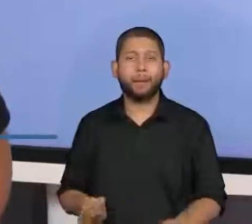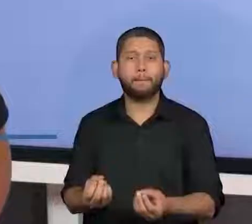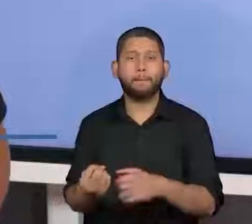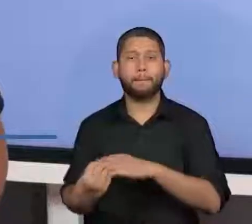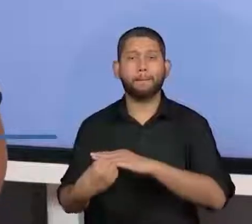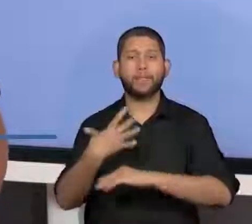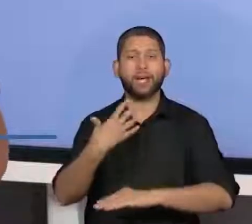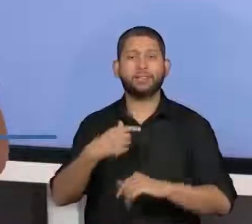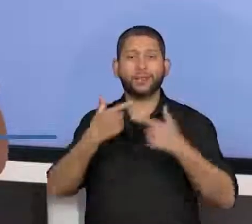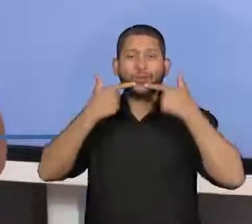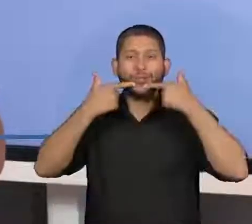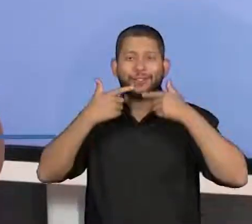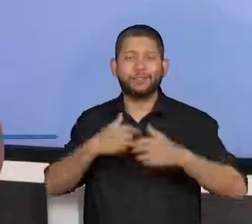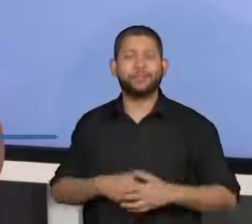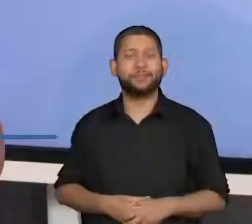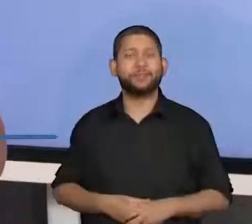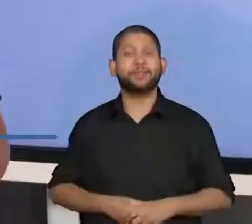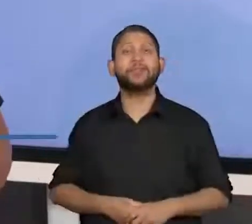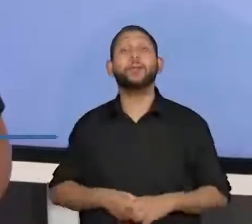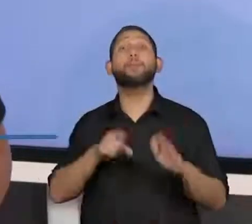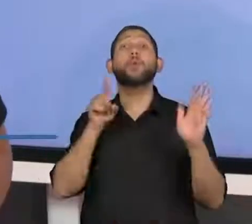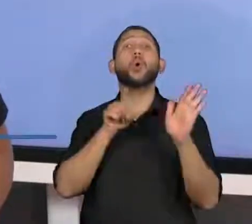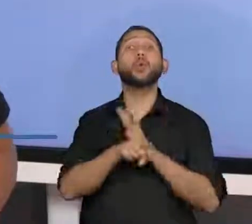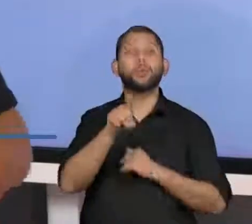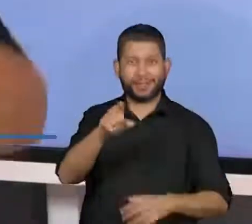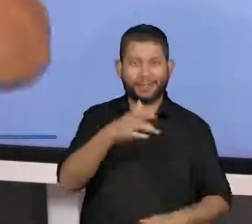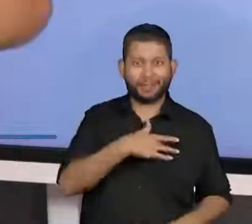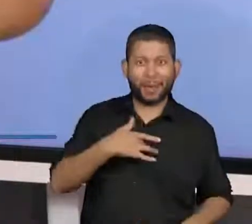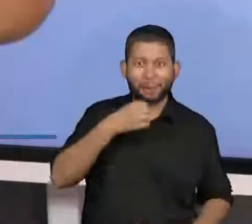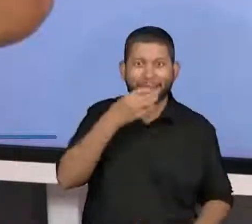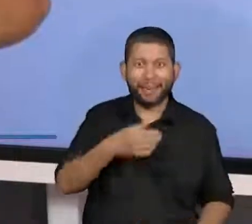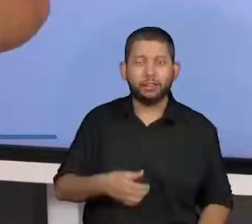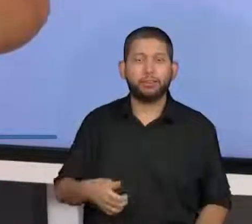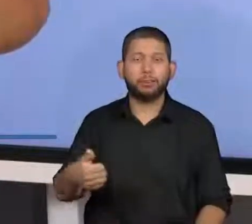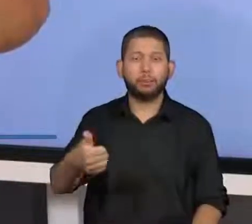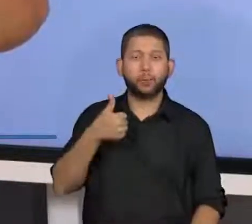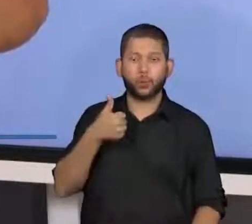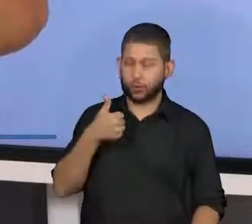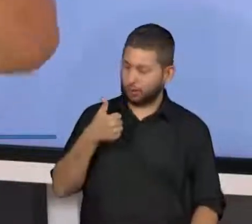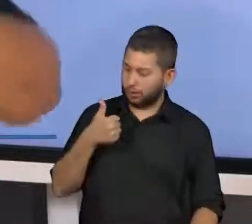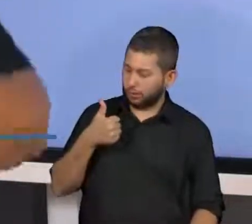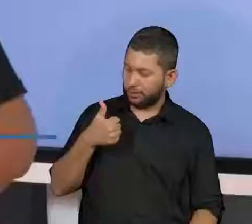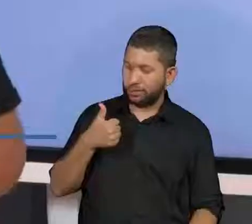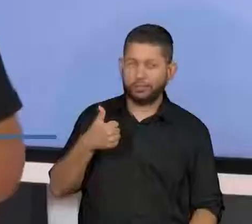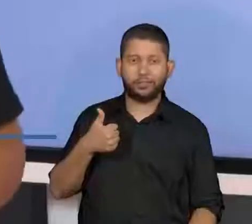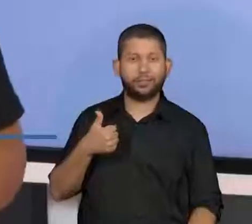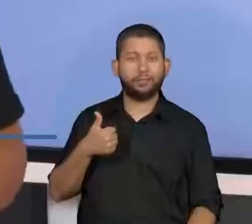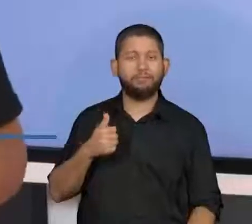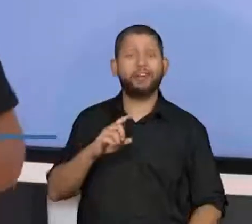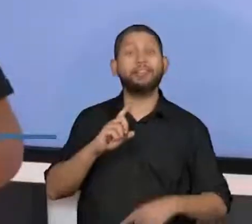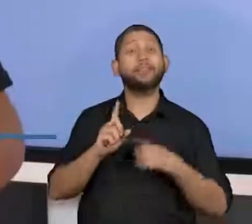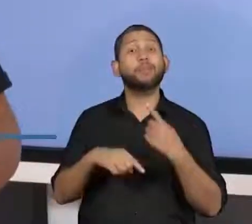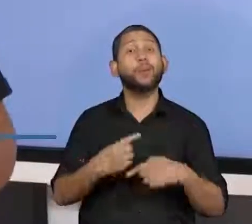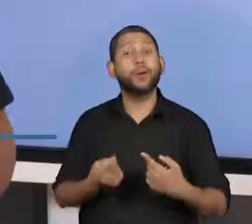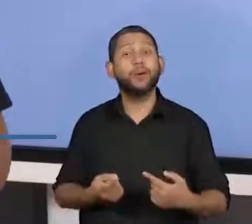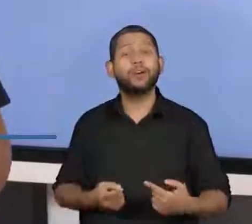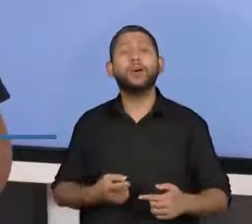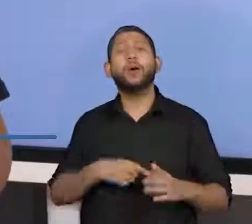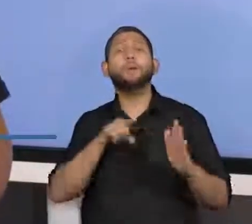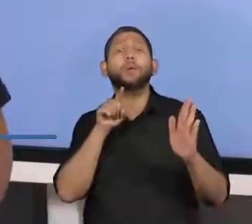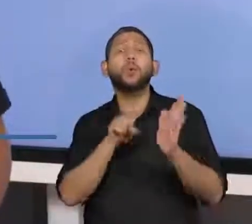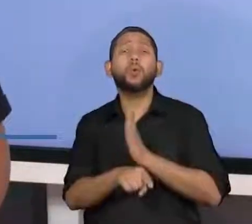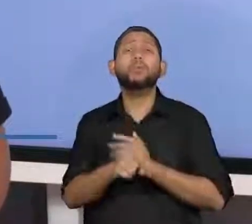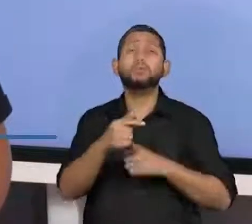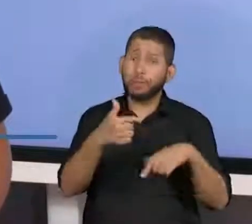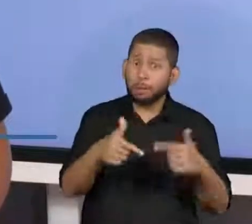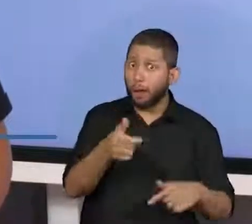sorrindo. Aí você pergunta como ela está, ela manda um joia. Aí depois você pergunta como foi